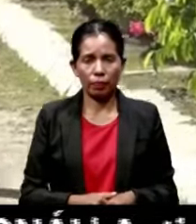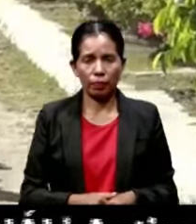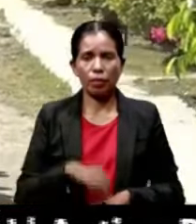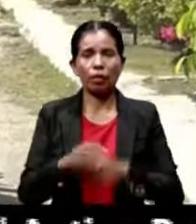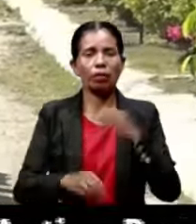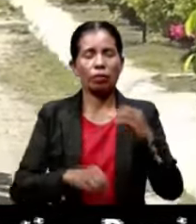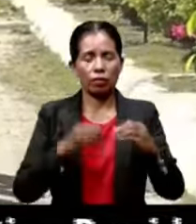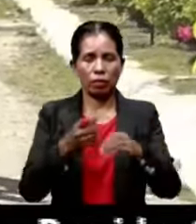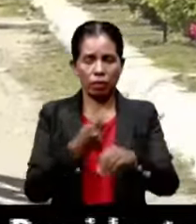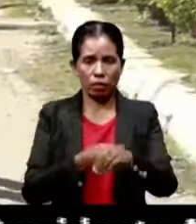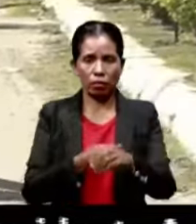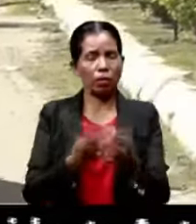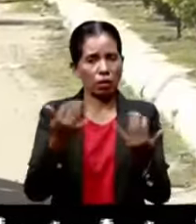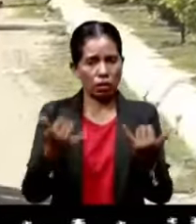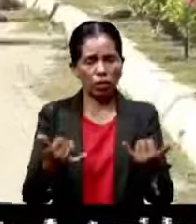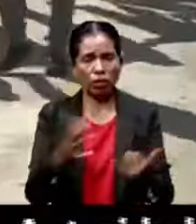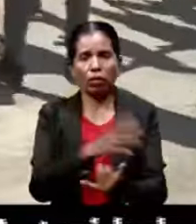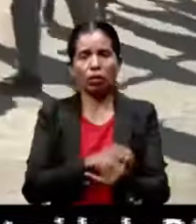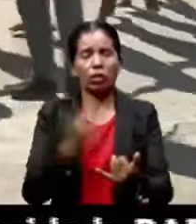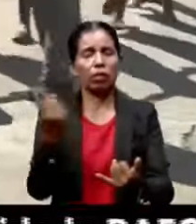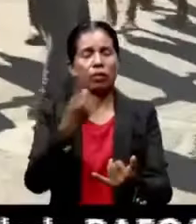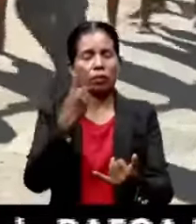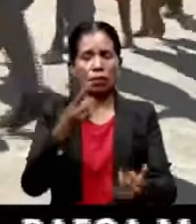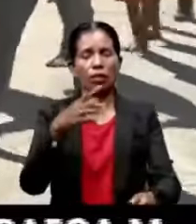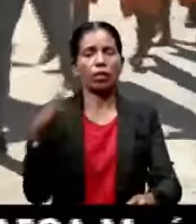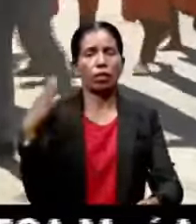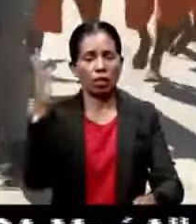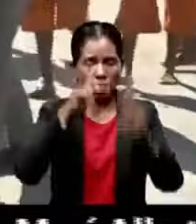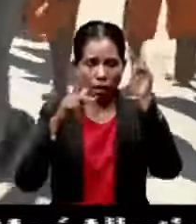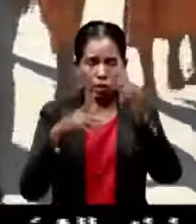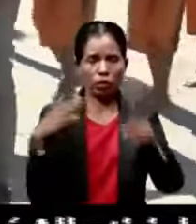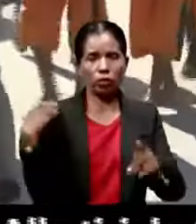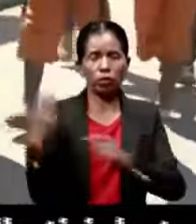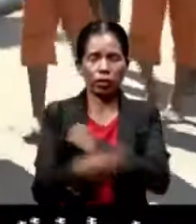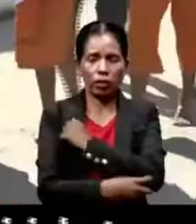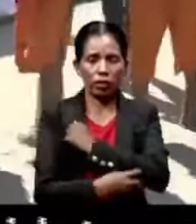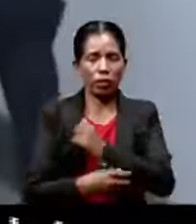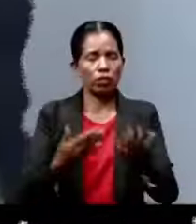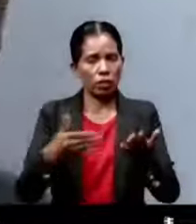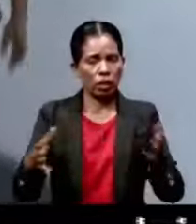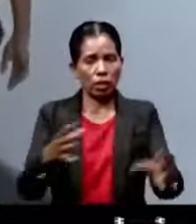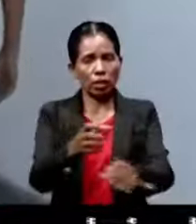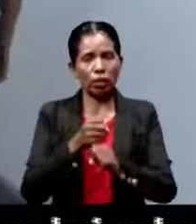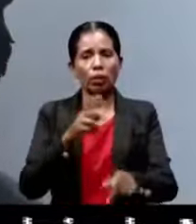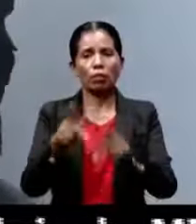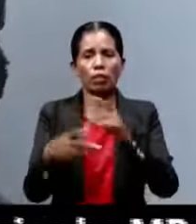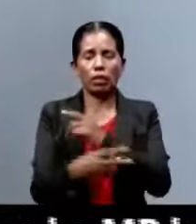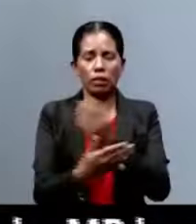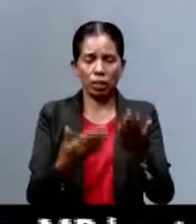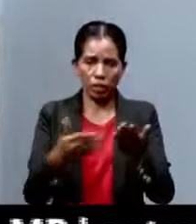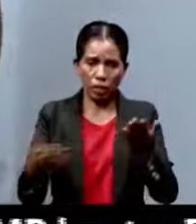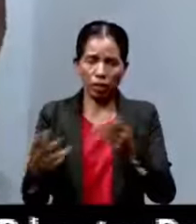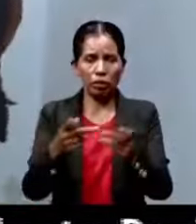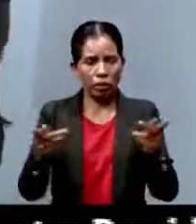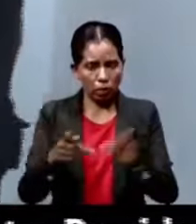Relaciona a situação railara na beira da UNE sempre acontece caso Zove na Oxação, Rodihadau e Manifestação e a Fati Público. Provedor